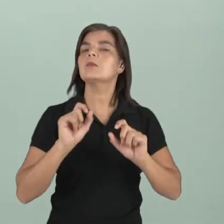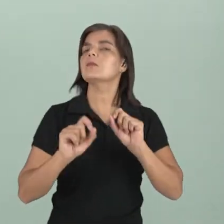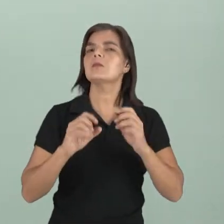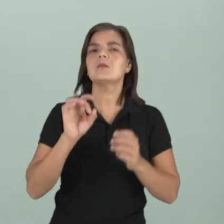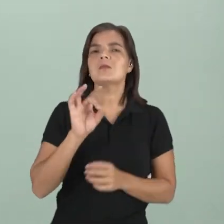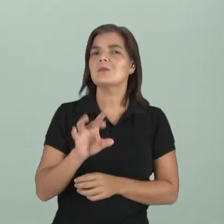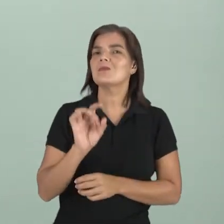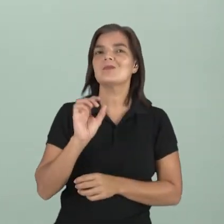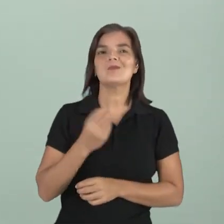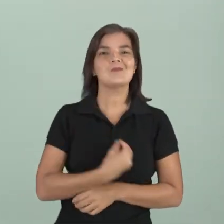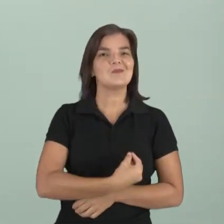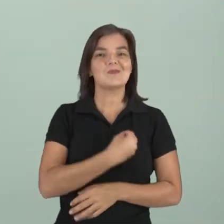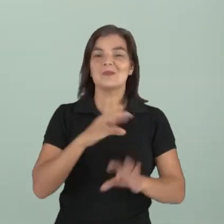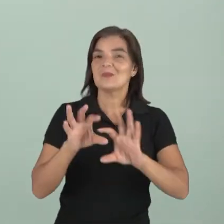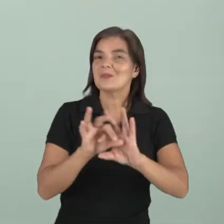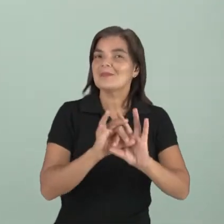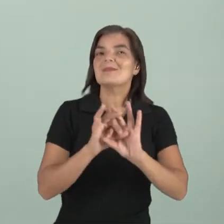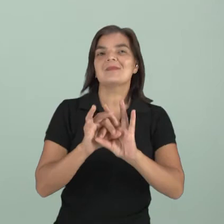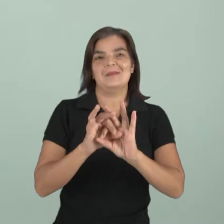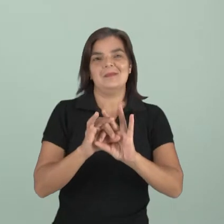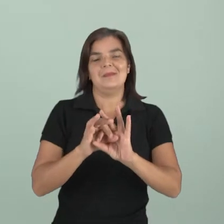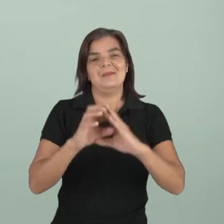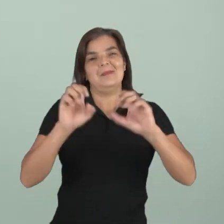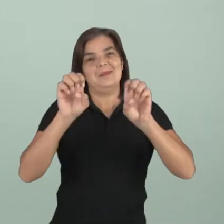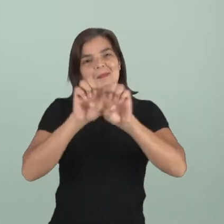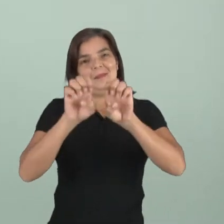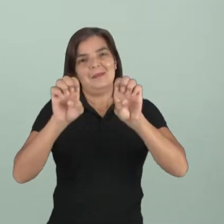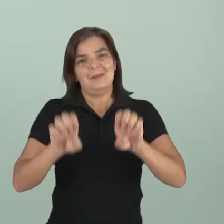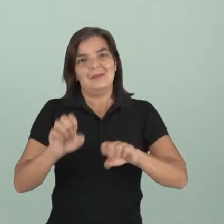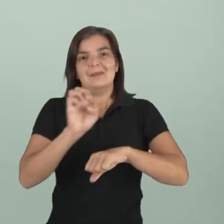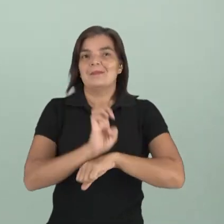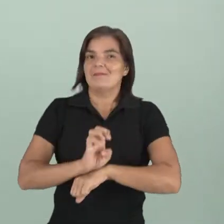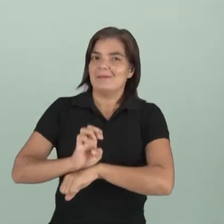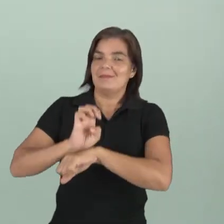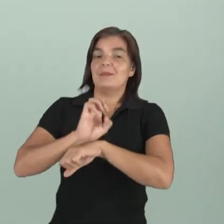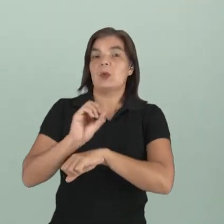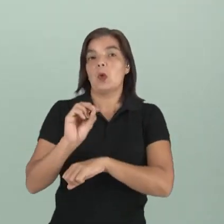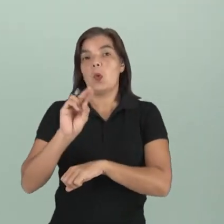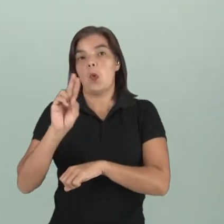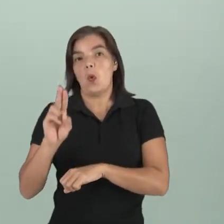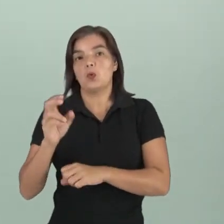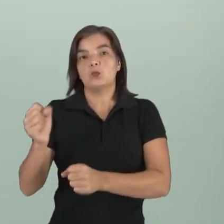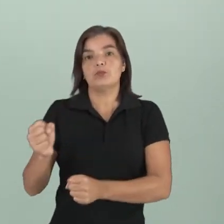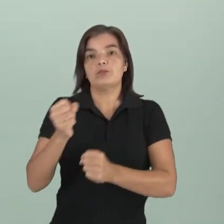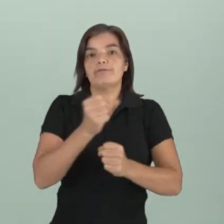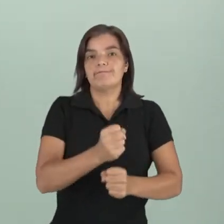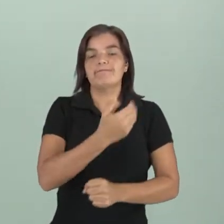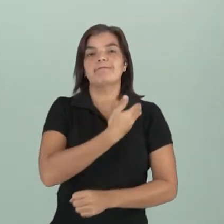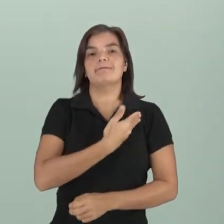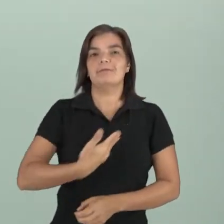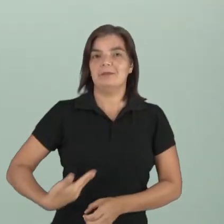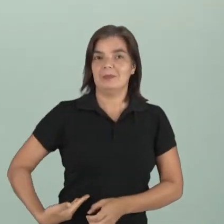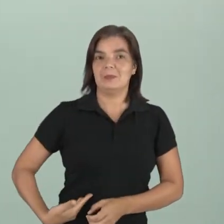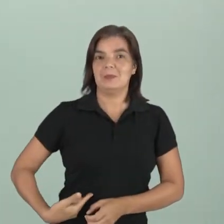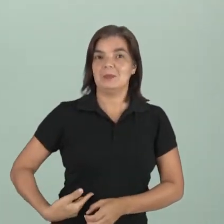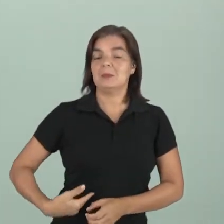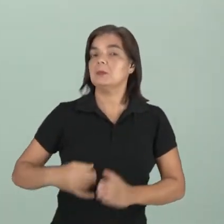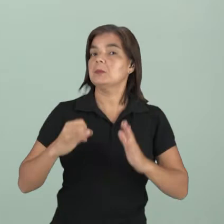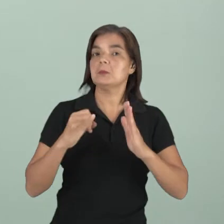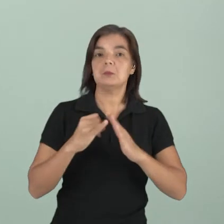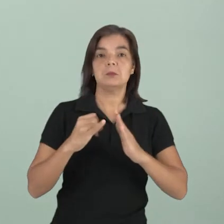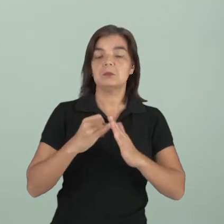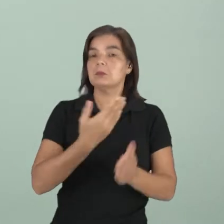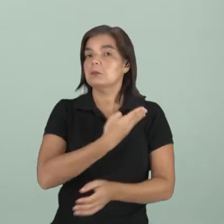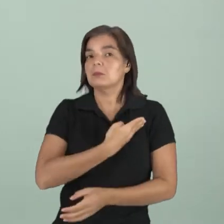elas não estão vinculadas à estrutura do Estado ou do poder público. Não são